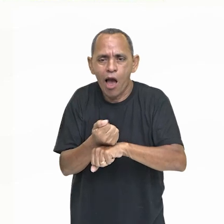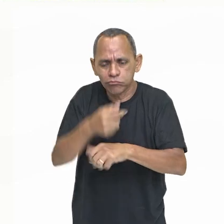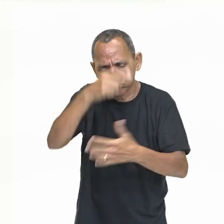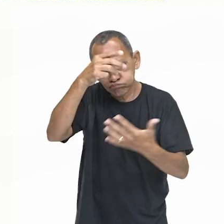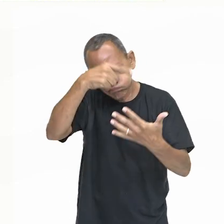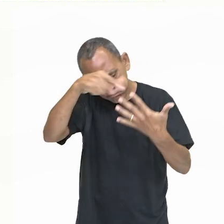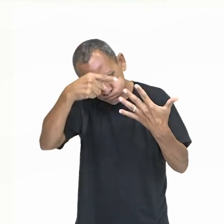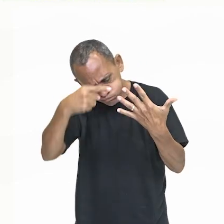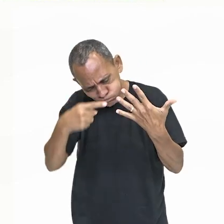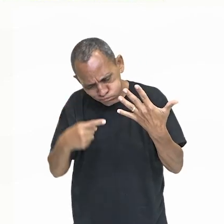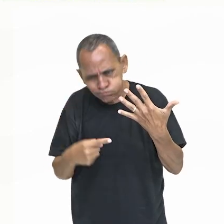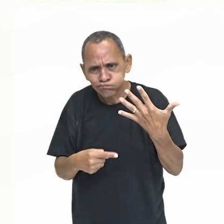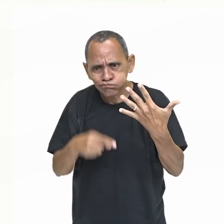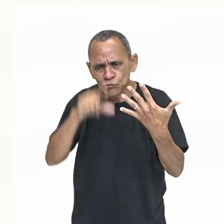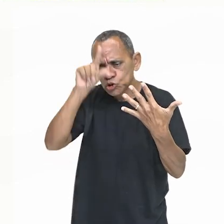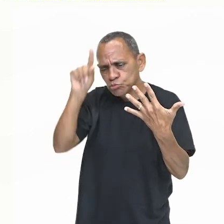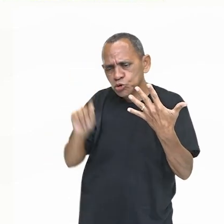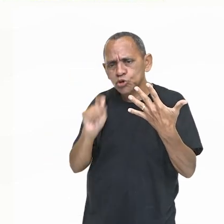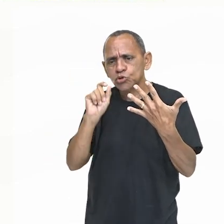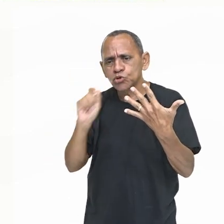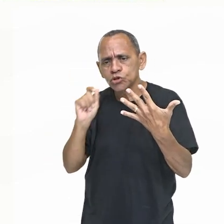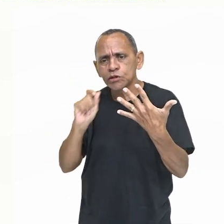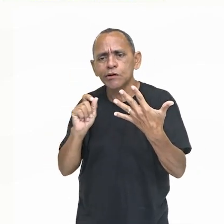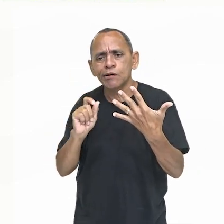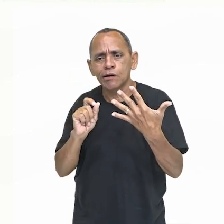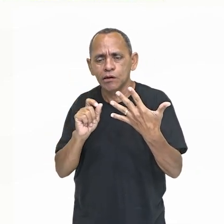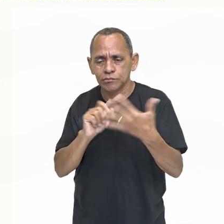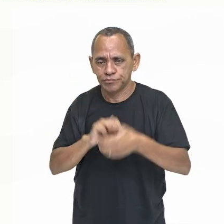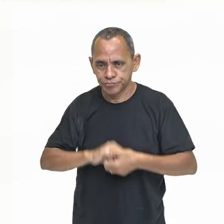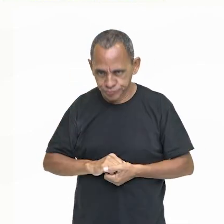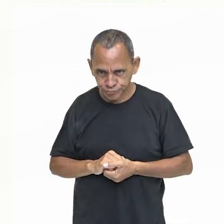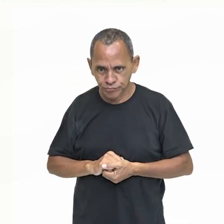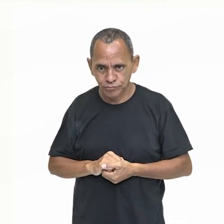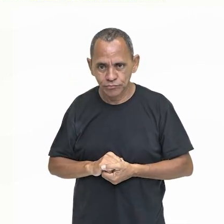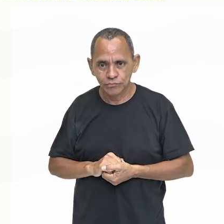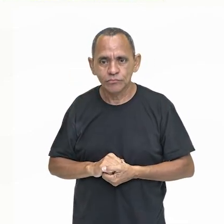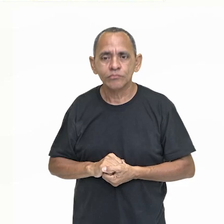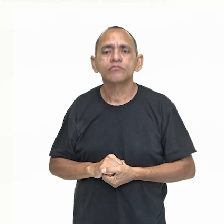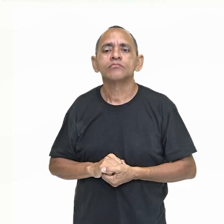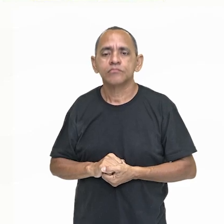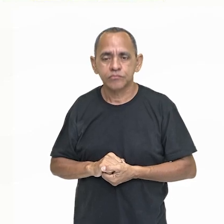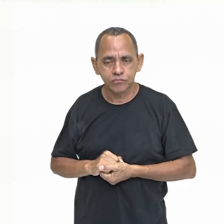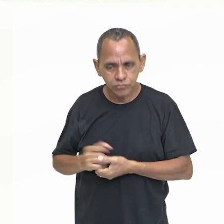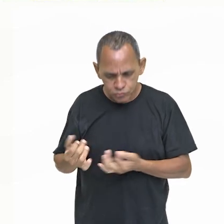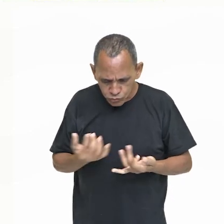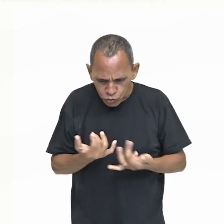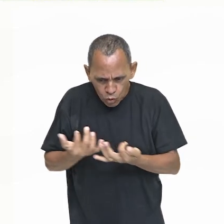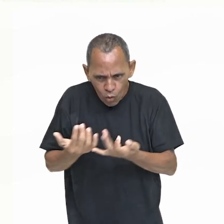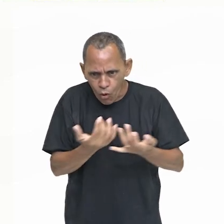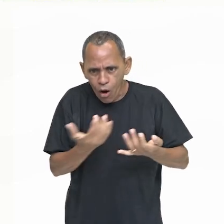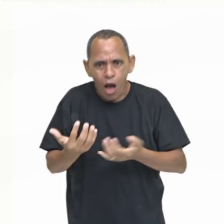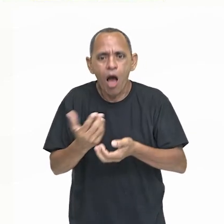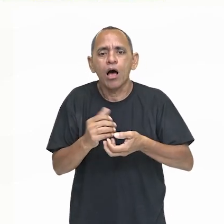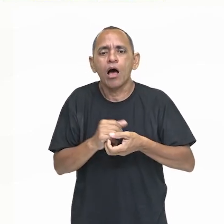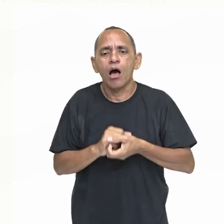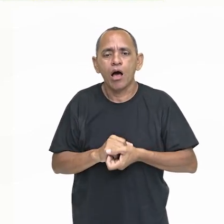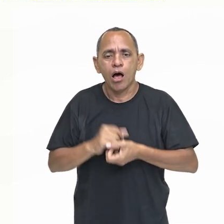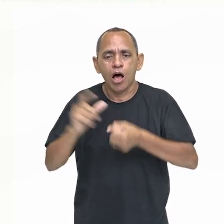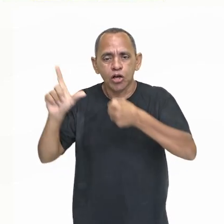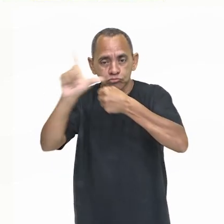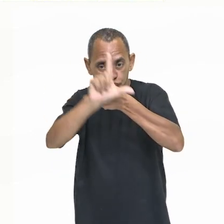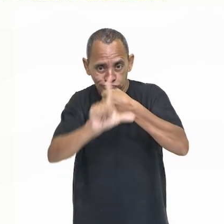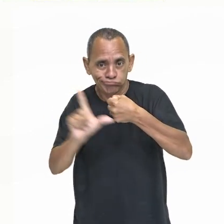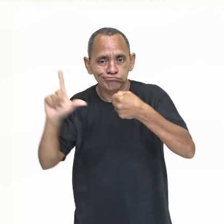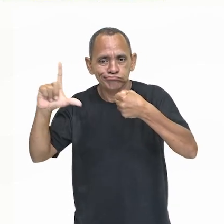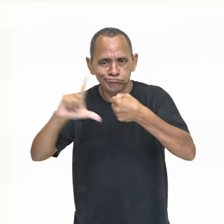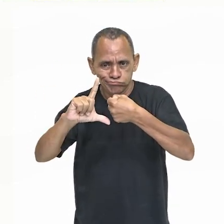energia, reduzindo a emissão de gases de efeito estufa, ou seja, ela